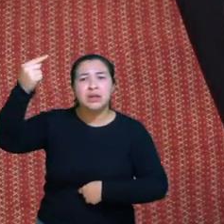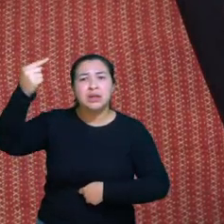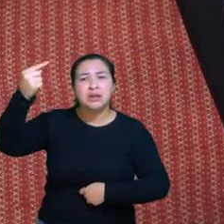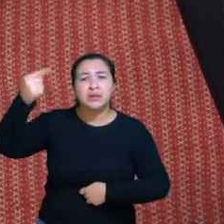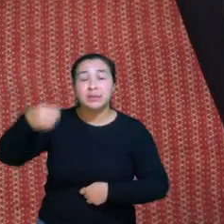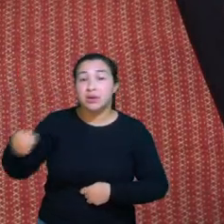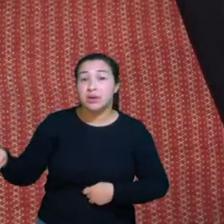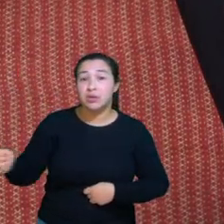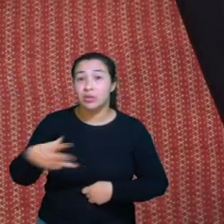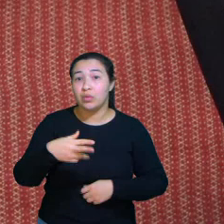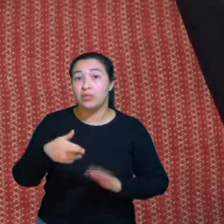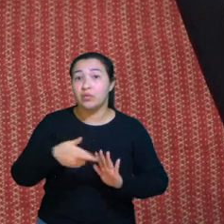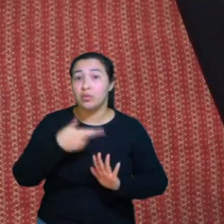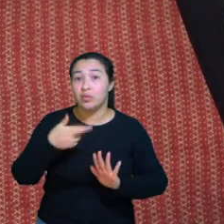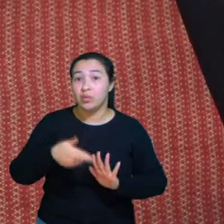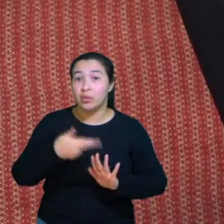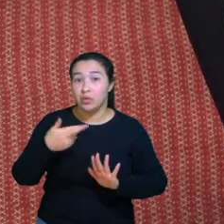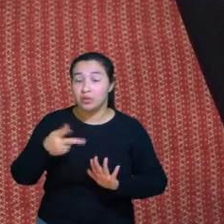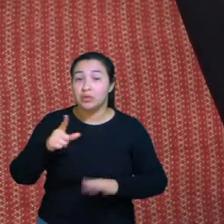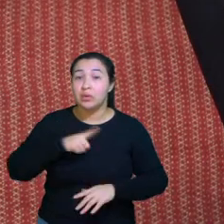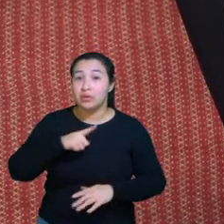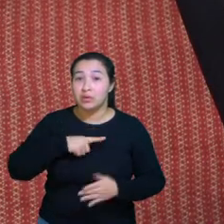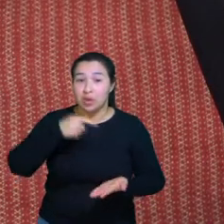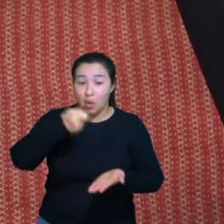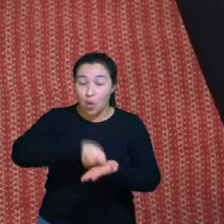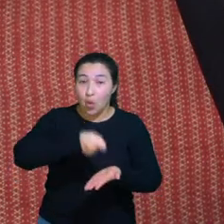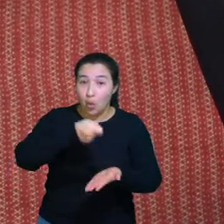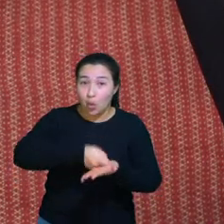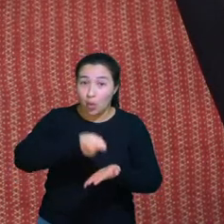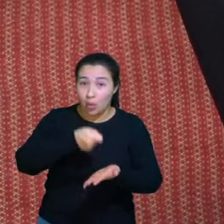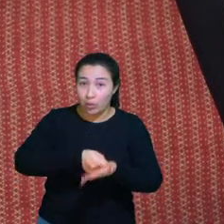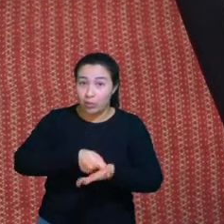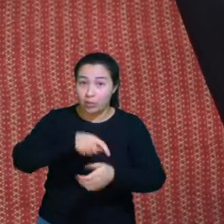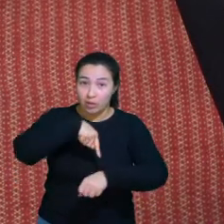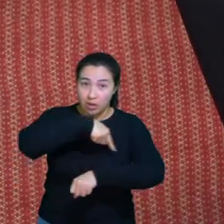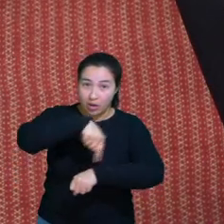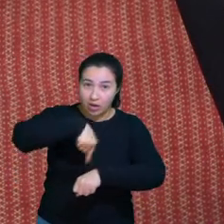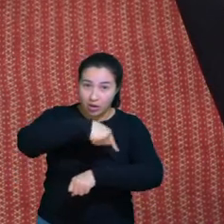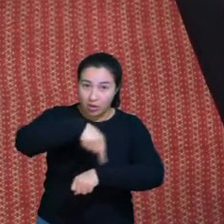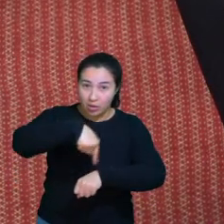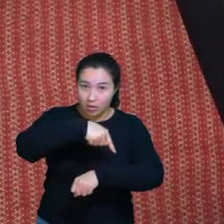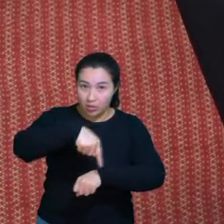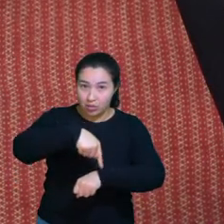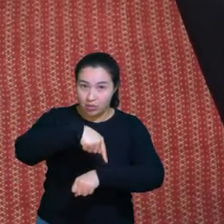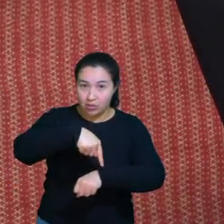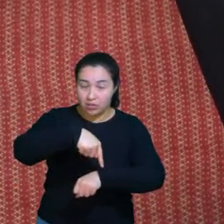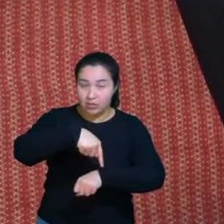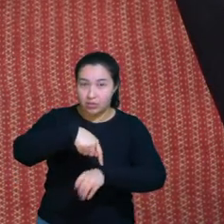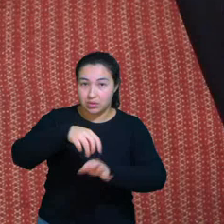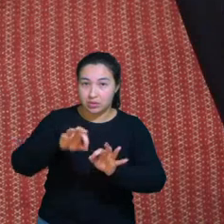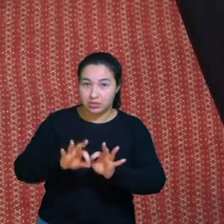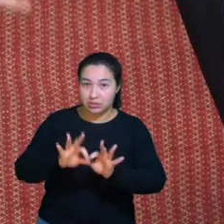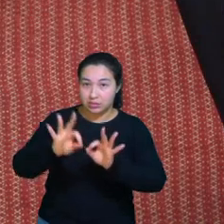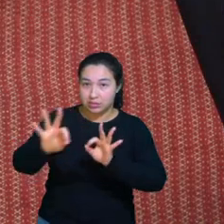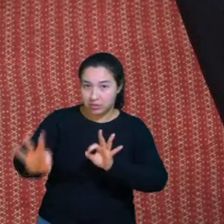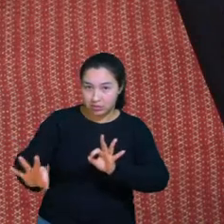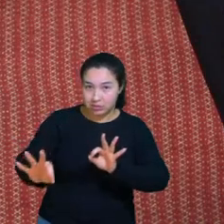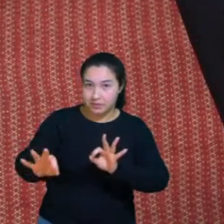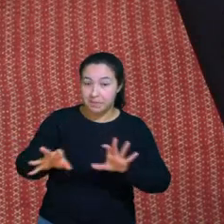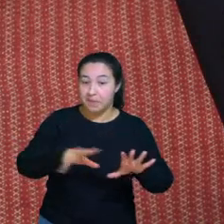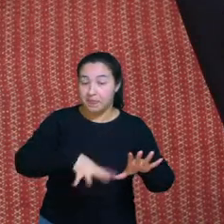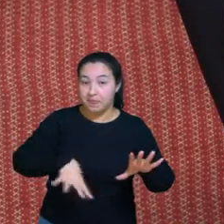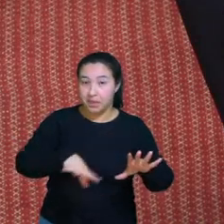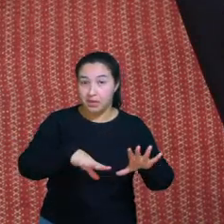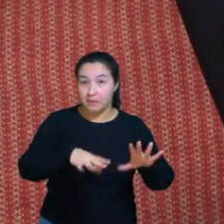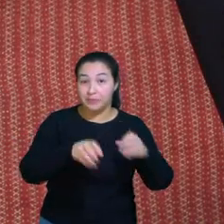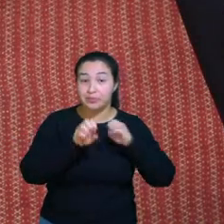resolução impõe horas de extensão na Educação Básica e isso nos faz